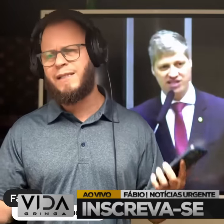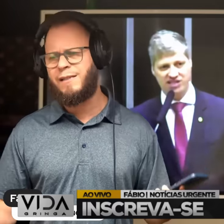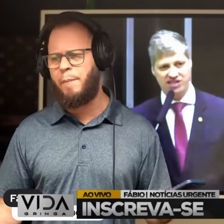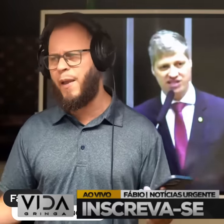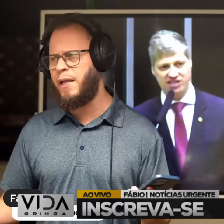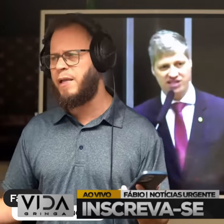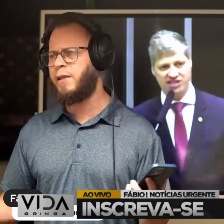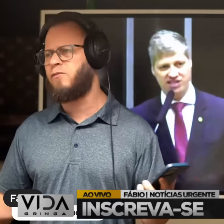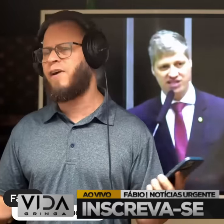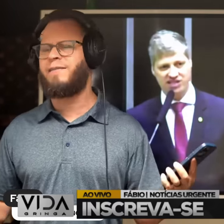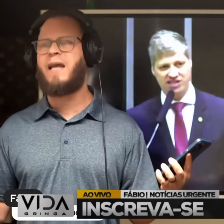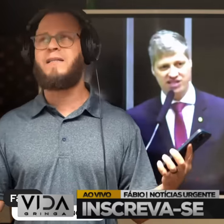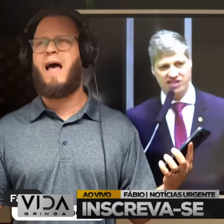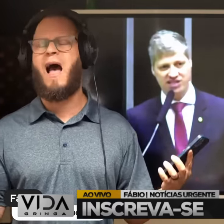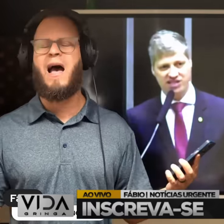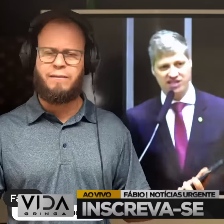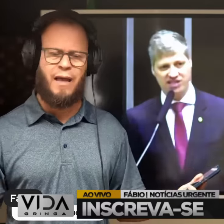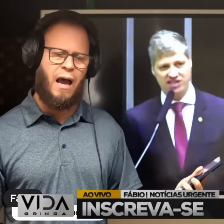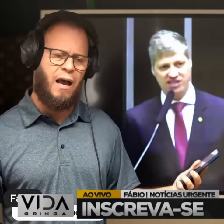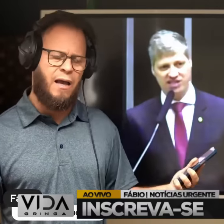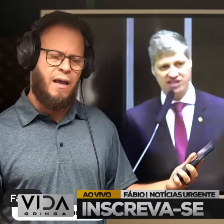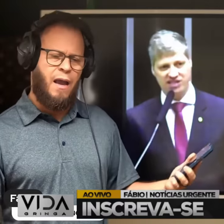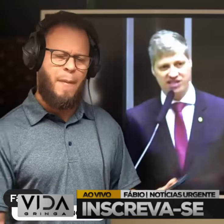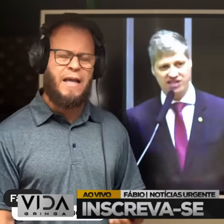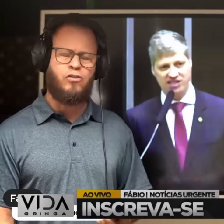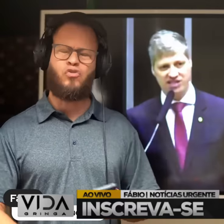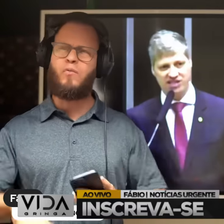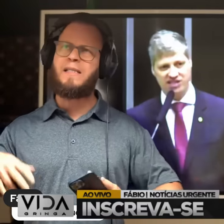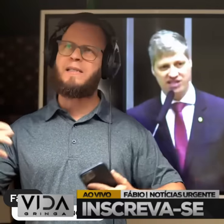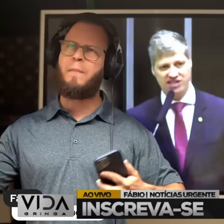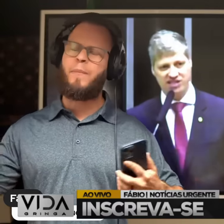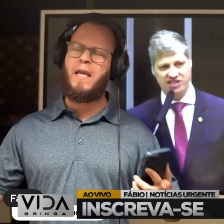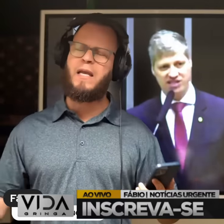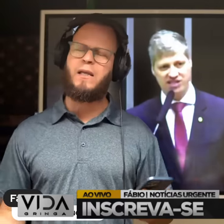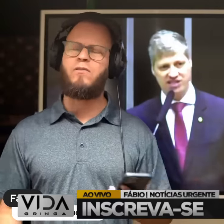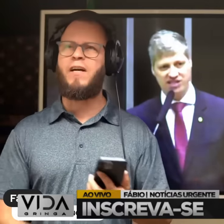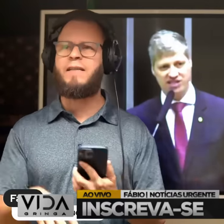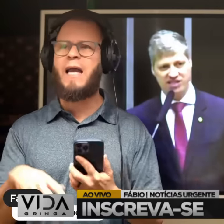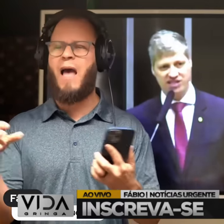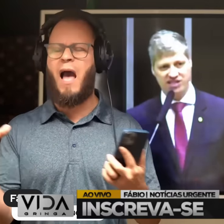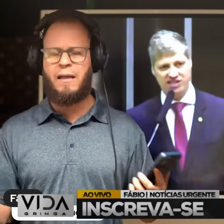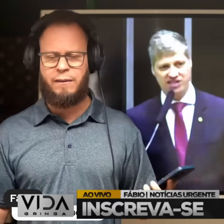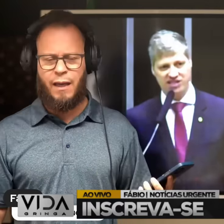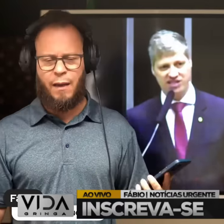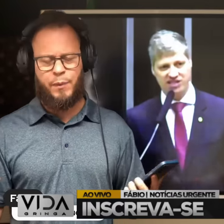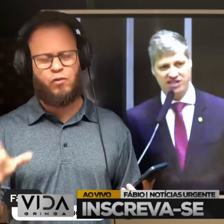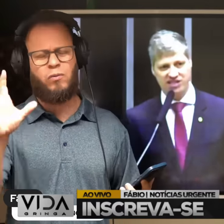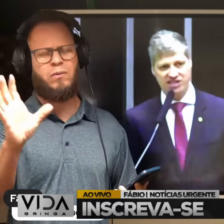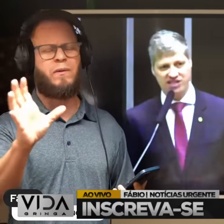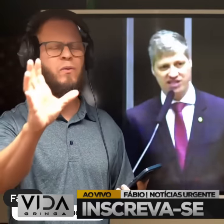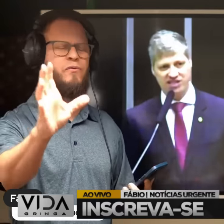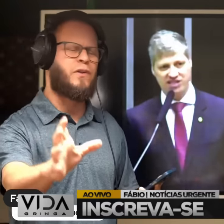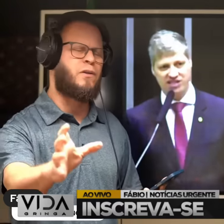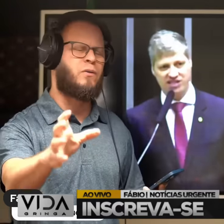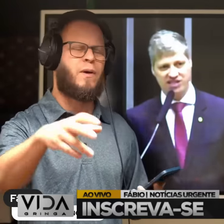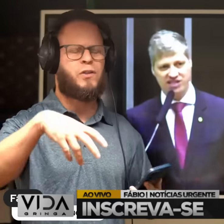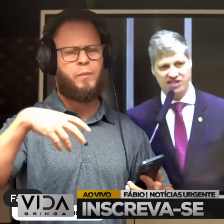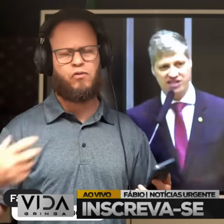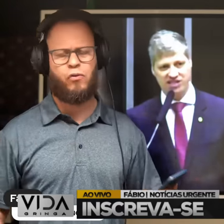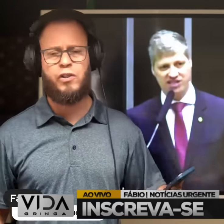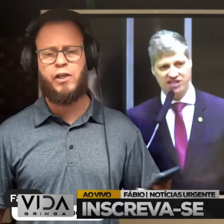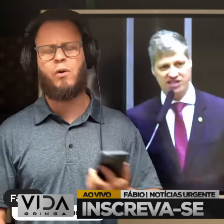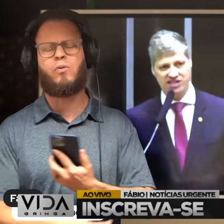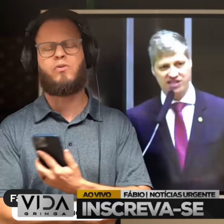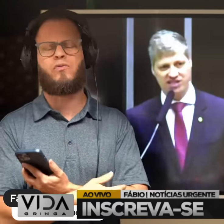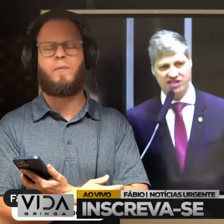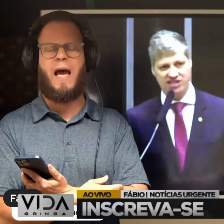uma CPI que não vai dar em nada. Mais uma CPI que não vai dar em nada. Pessoal, não dê ouvido às